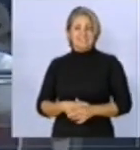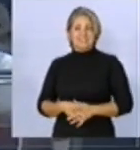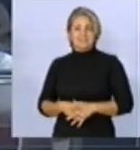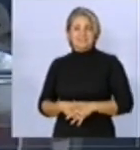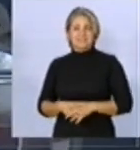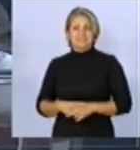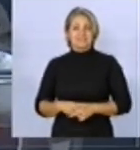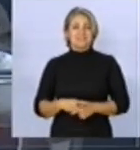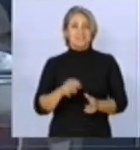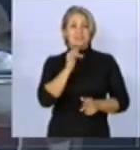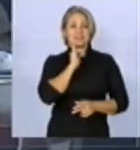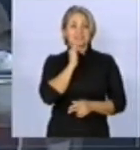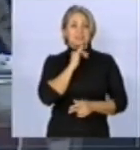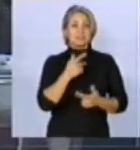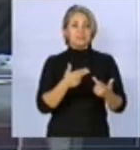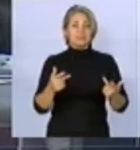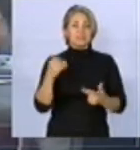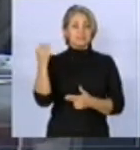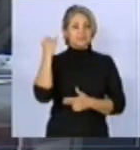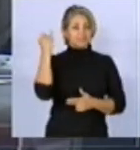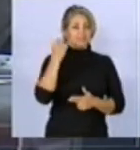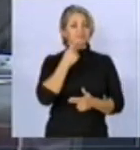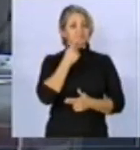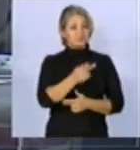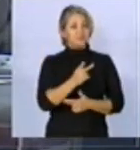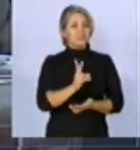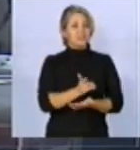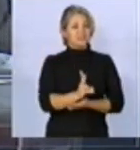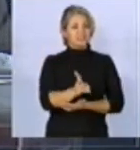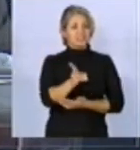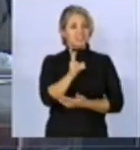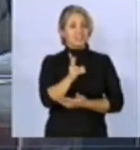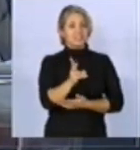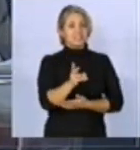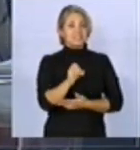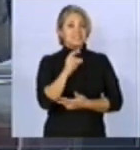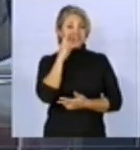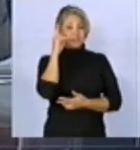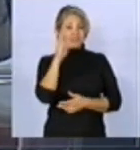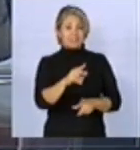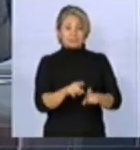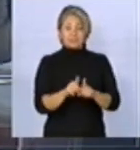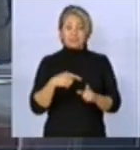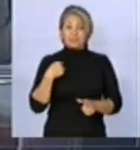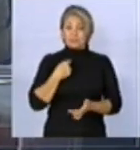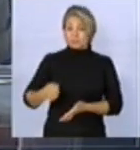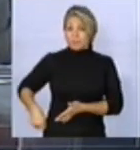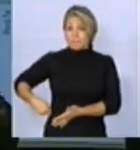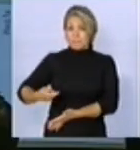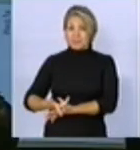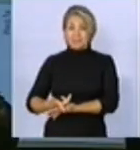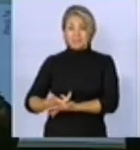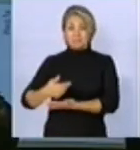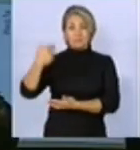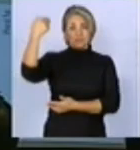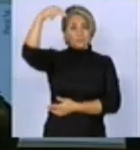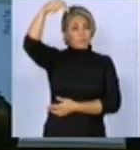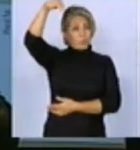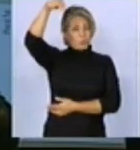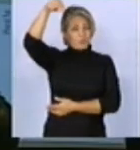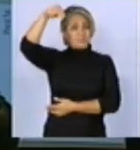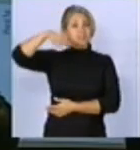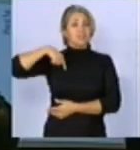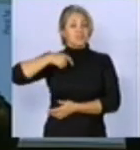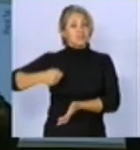eu também é uma coisa importante que já foi também foi falado se o senhor ser ali o que a gente gasta na no nordeste